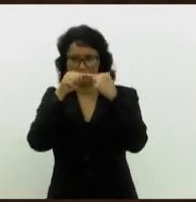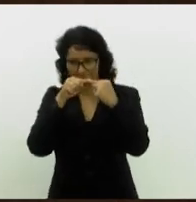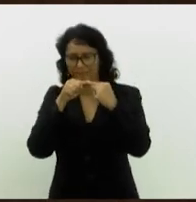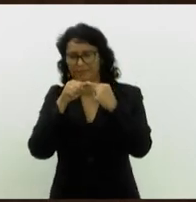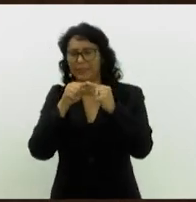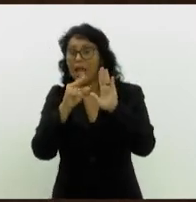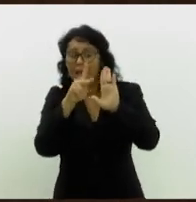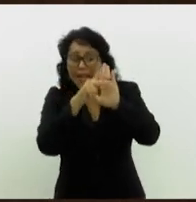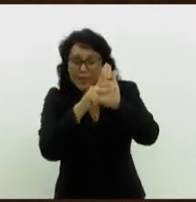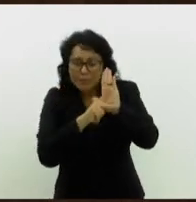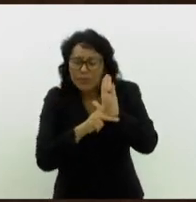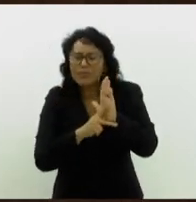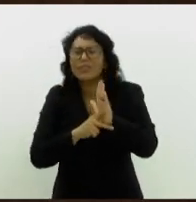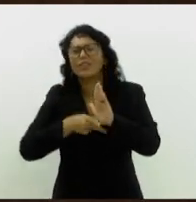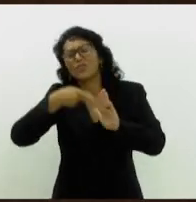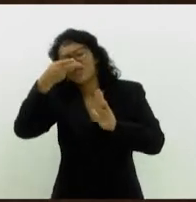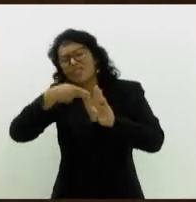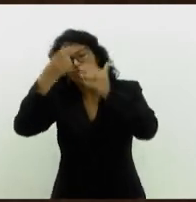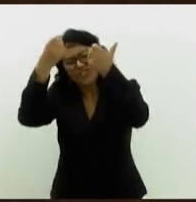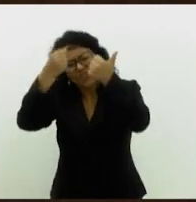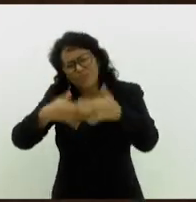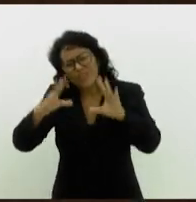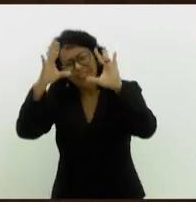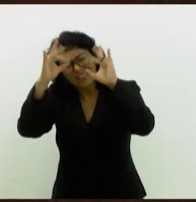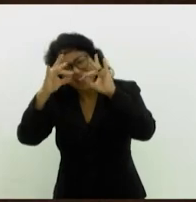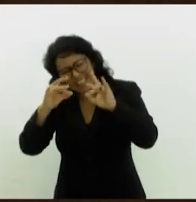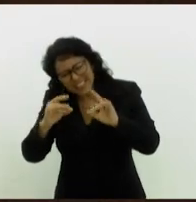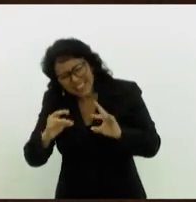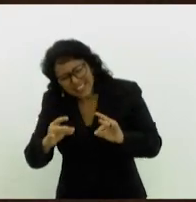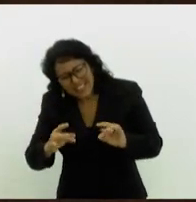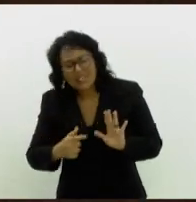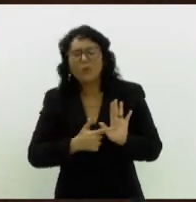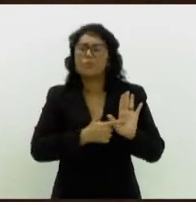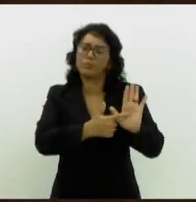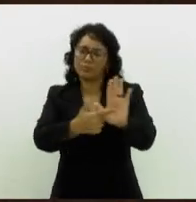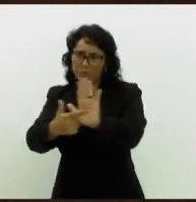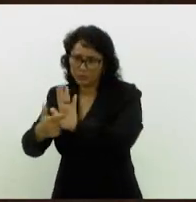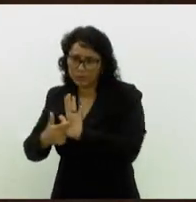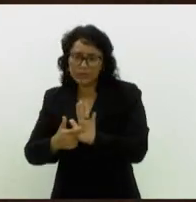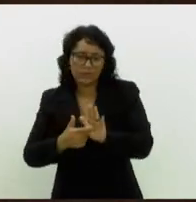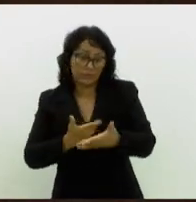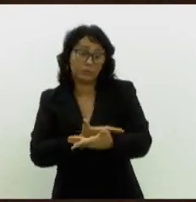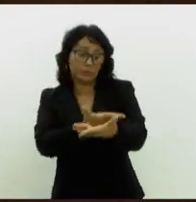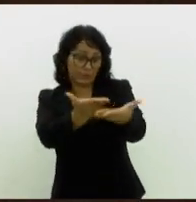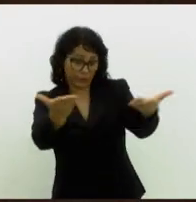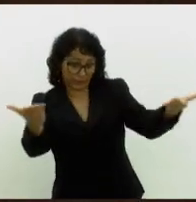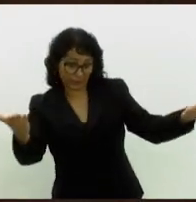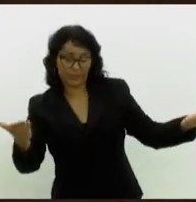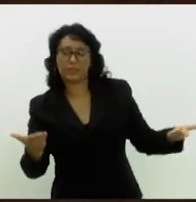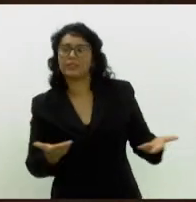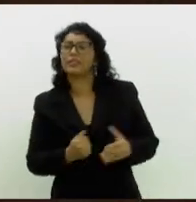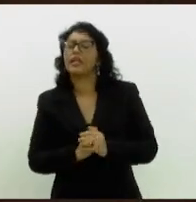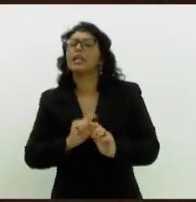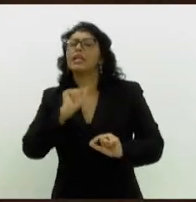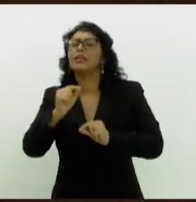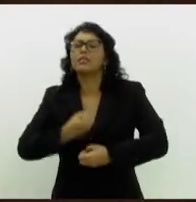projeto Eu já falei antes Presidente tiju Deputado serafini ele é inspirado numa